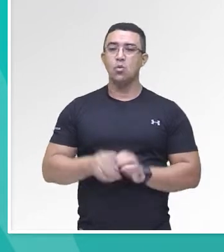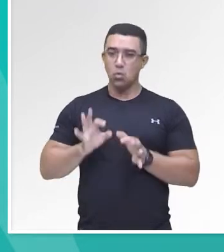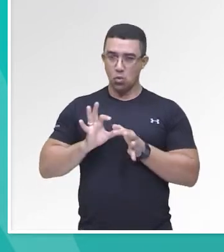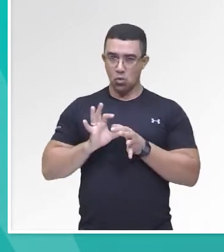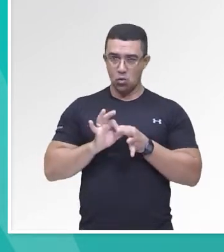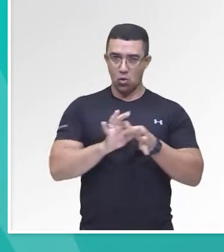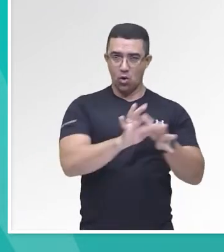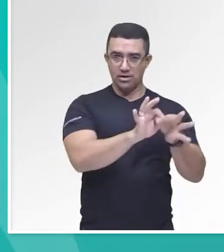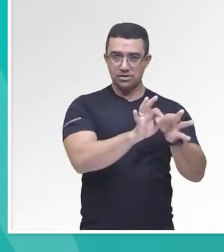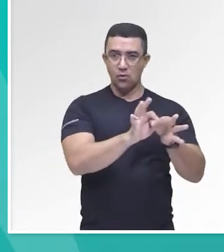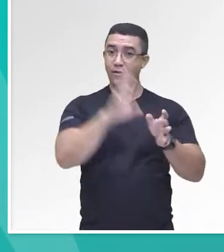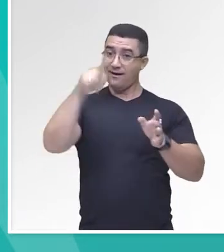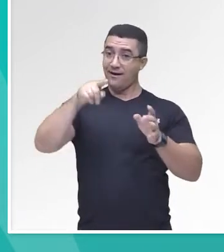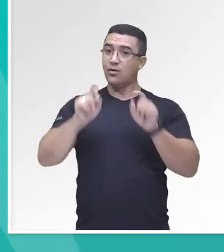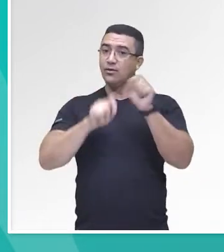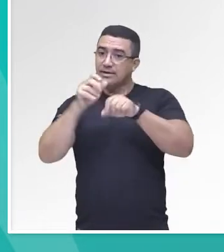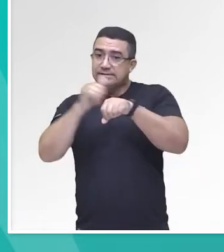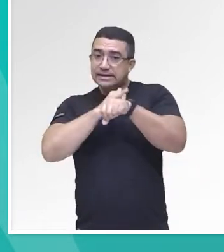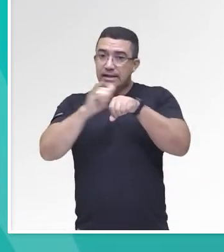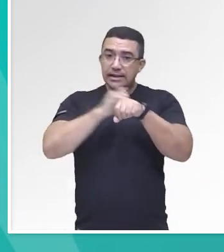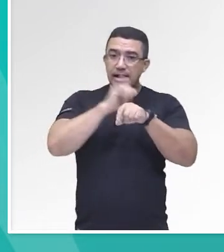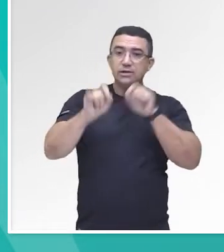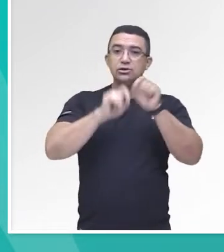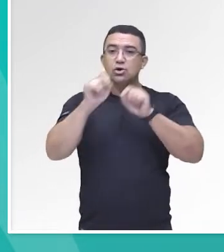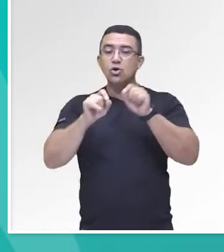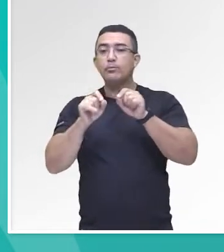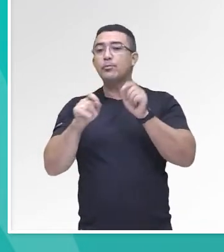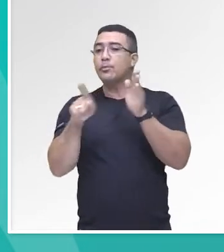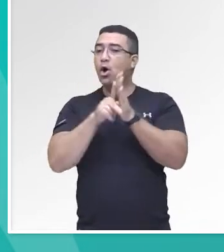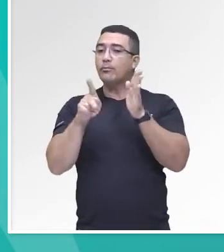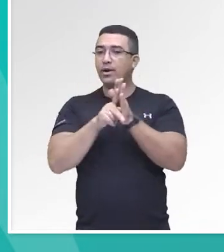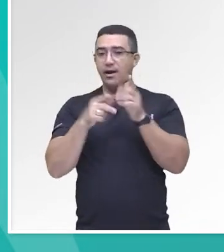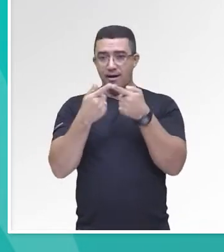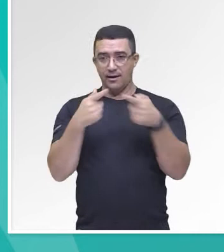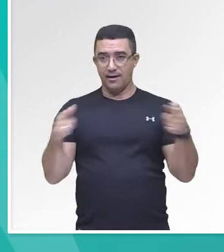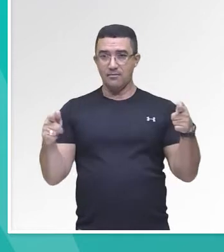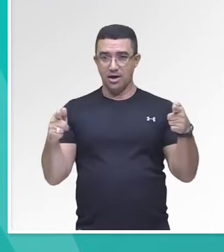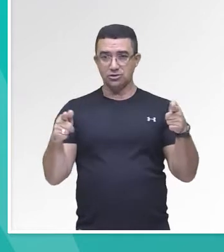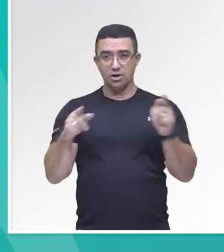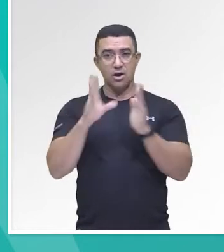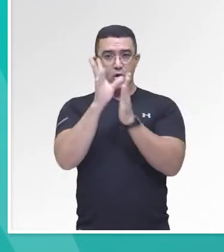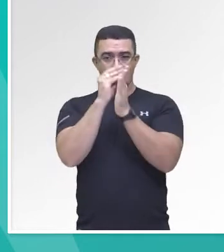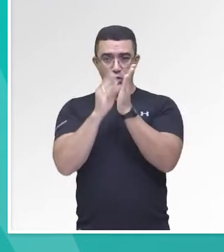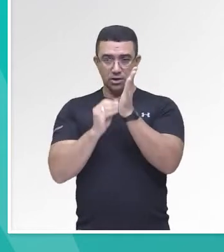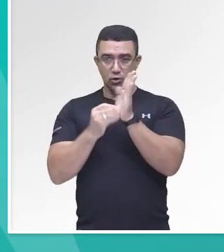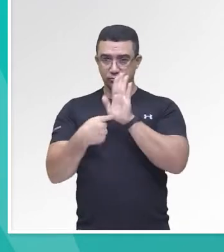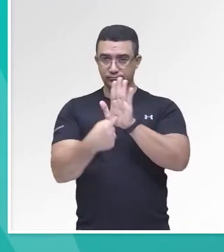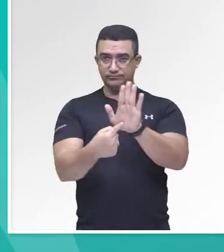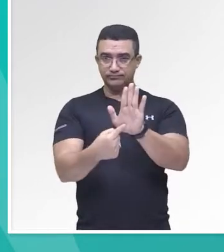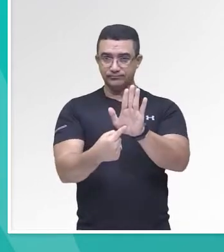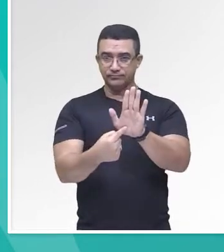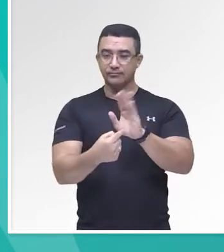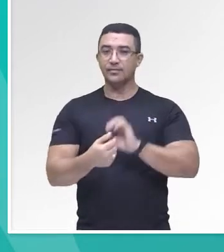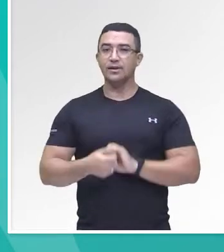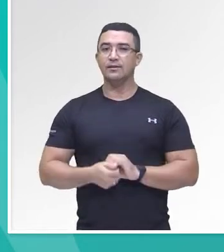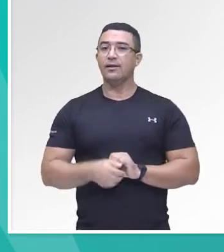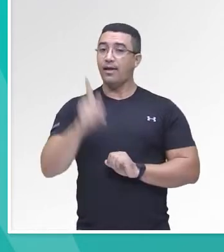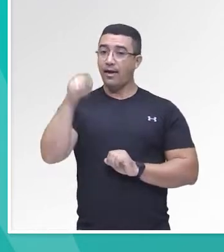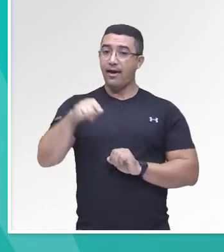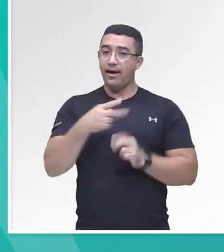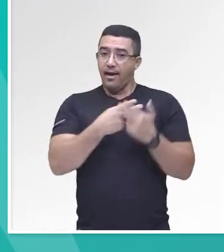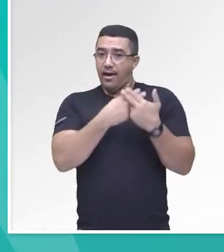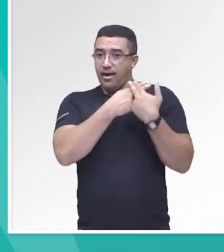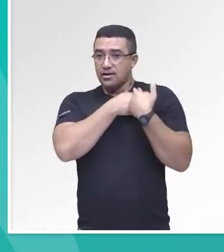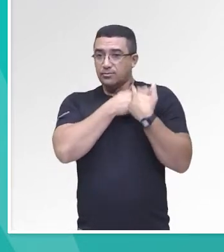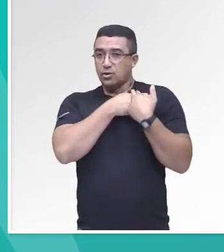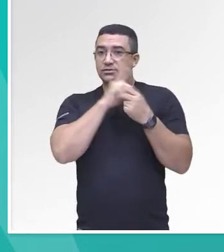refere aos mecanismos de encadeamento lógico-semânticos do conteúdo apresentado. Ela é, assim, responsável por